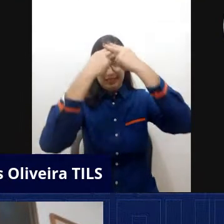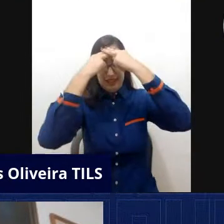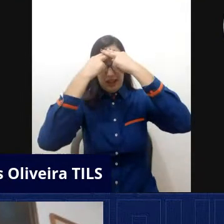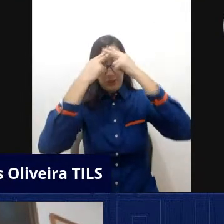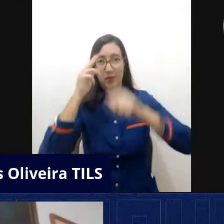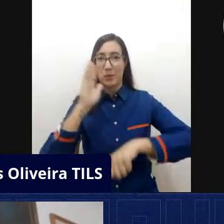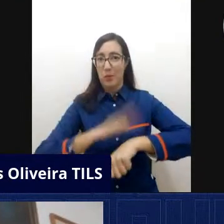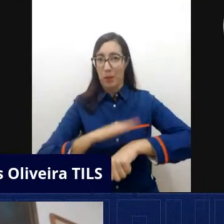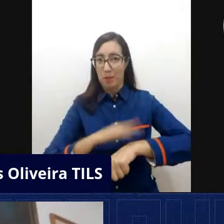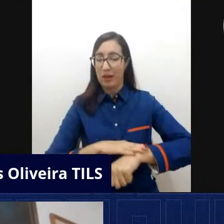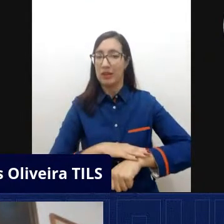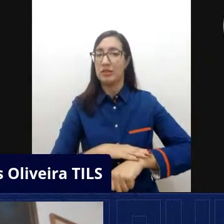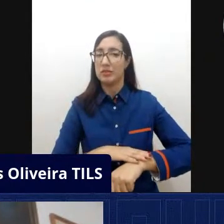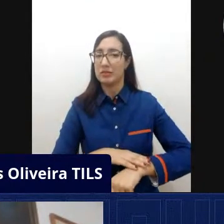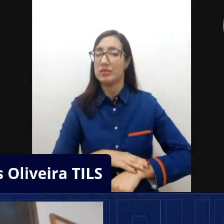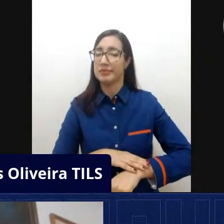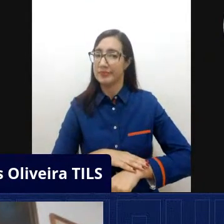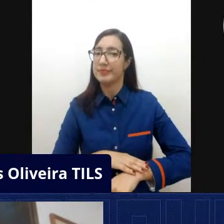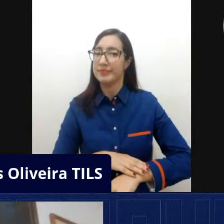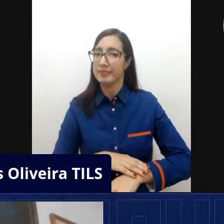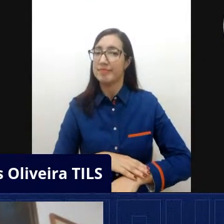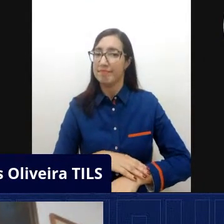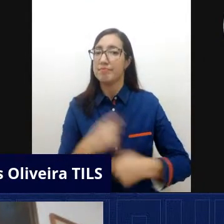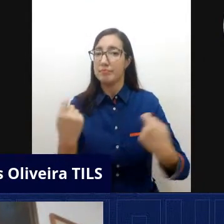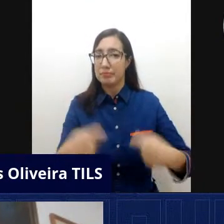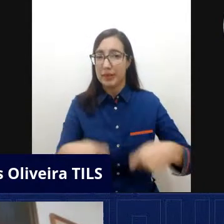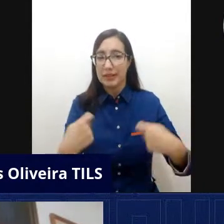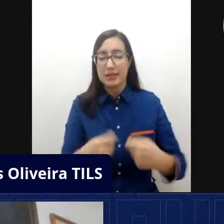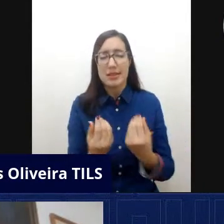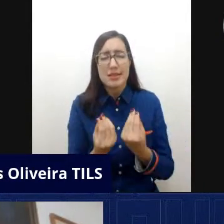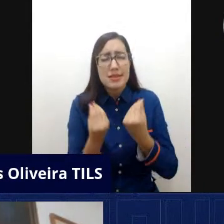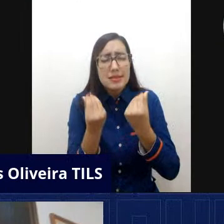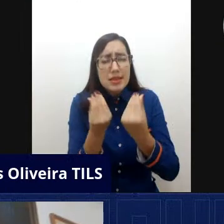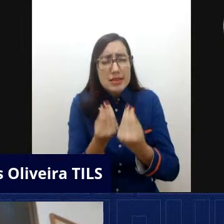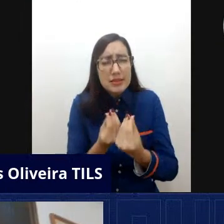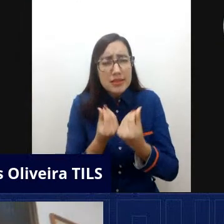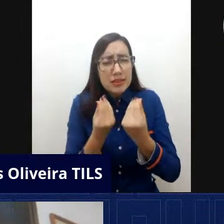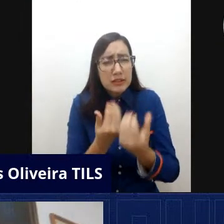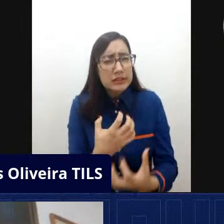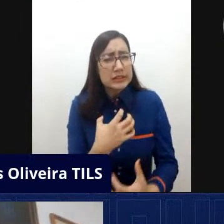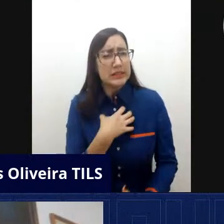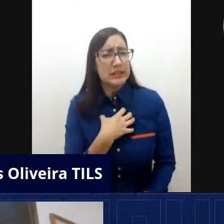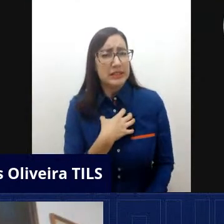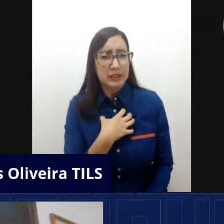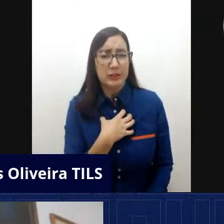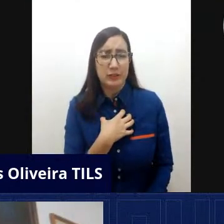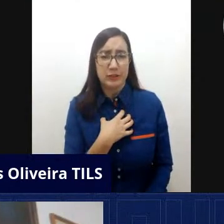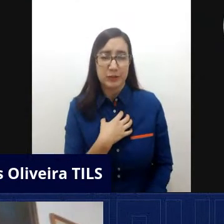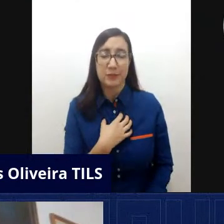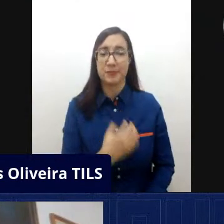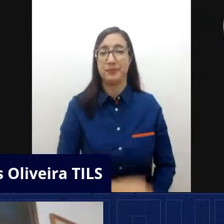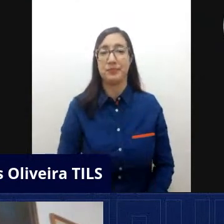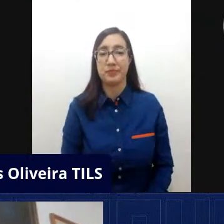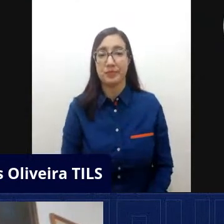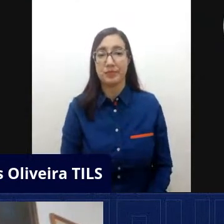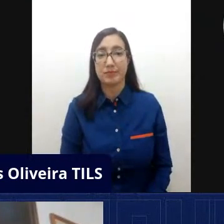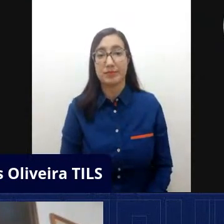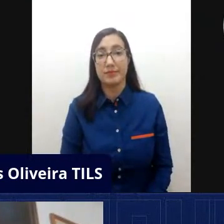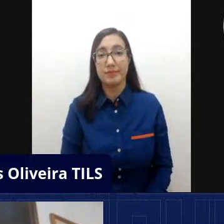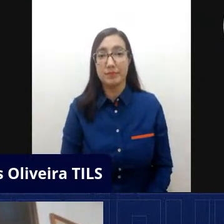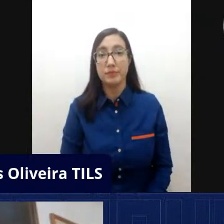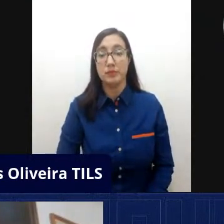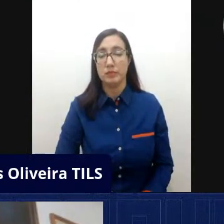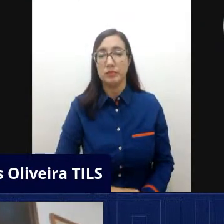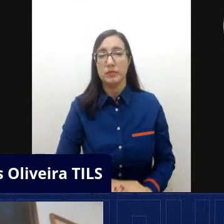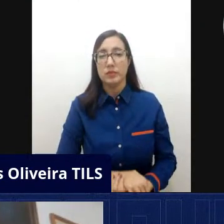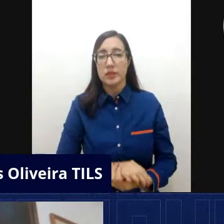dia. Então, para quem estiver aqui assistindo, aproveitem, né, para fazer perguntas também, né, de como a gente vai ter um bloco de perguntas mais ao final, mas